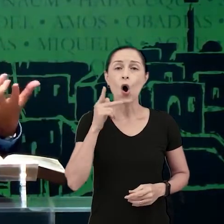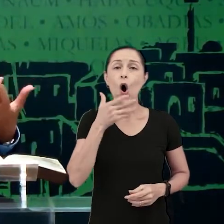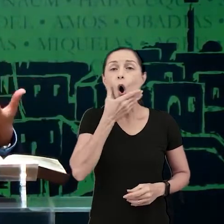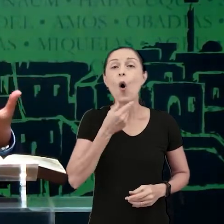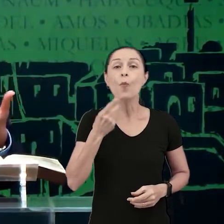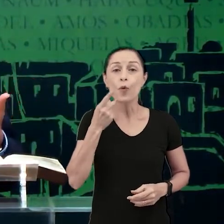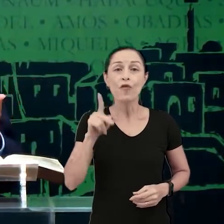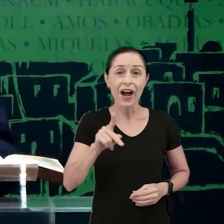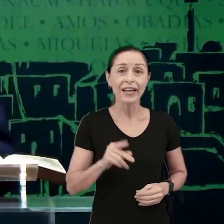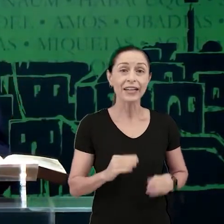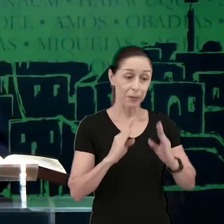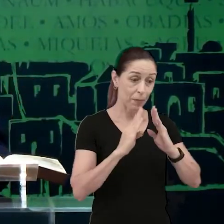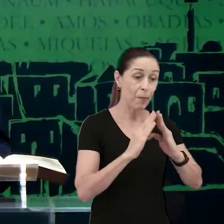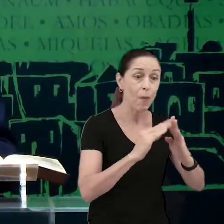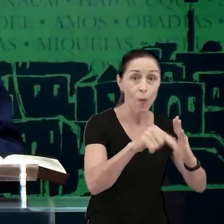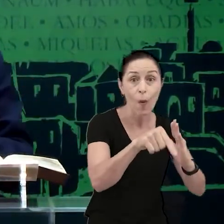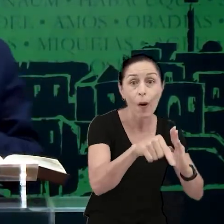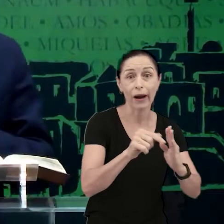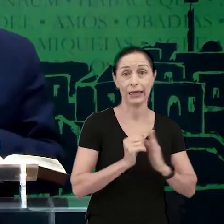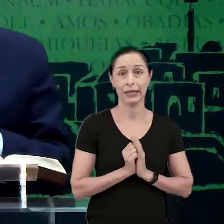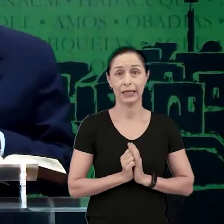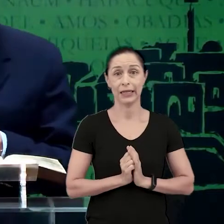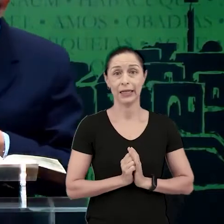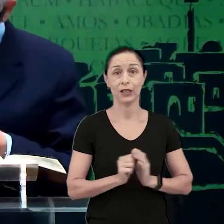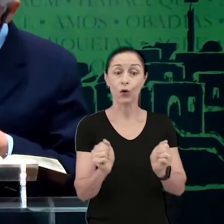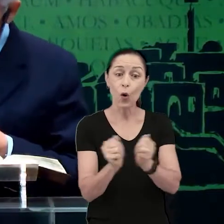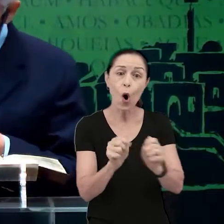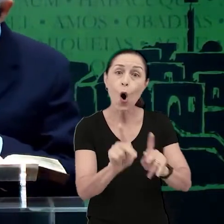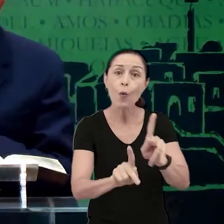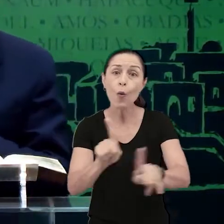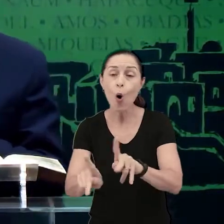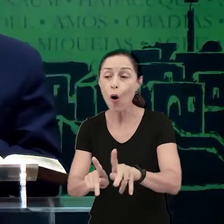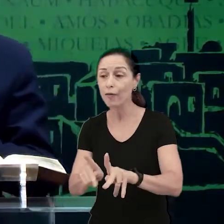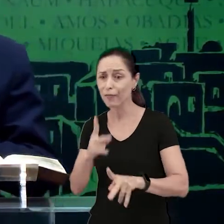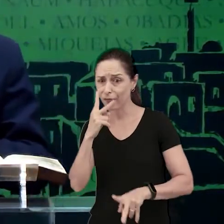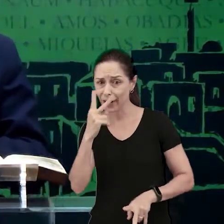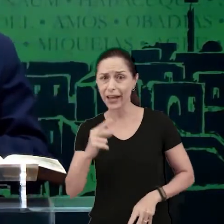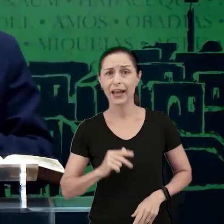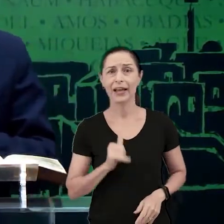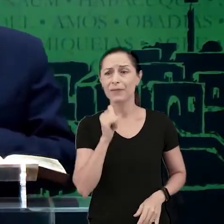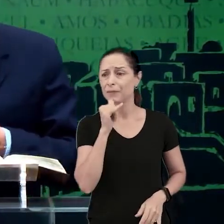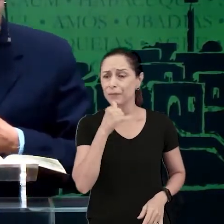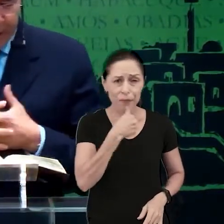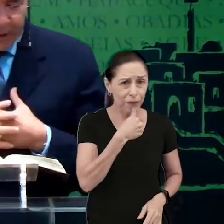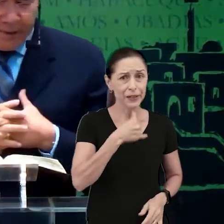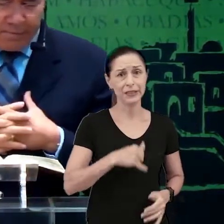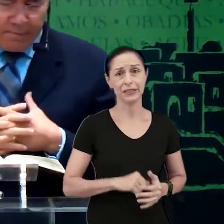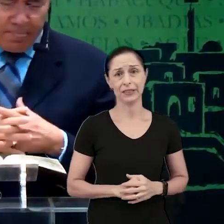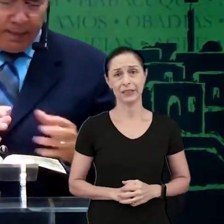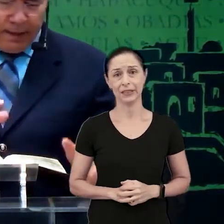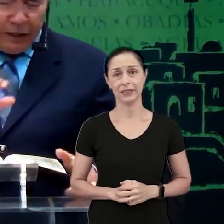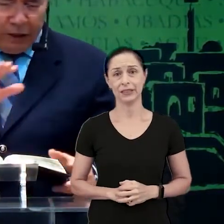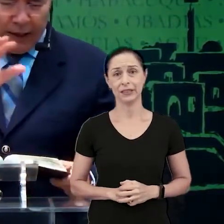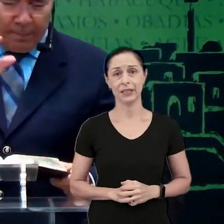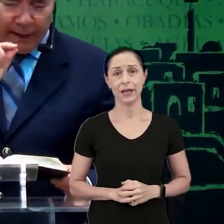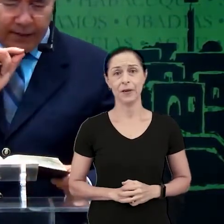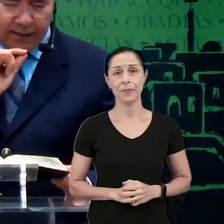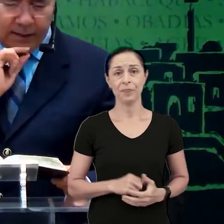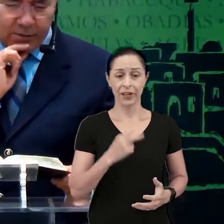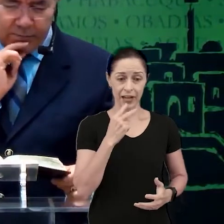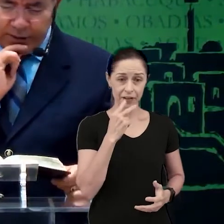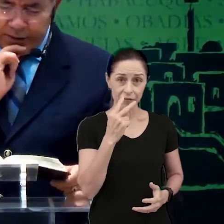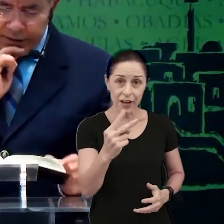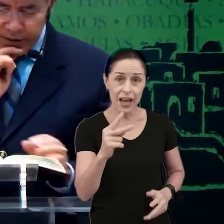de dor da sua alma em relação a essa circunstância. Como é que ele olha para si? Ele olha